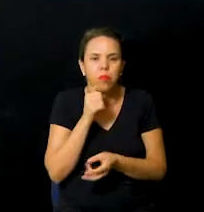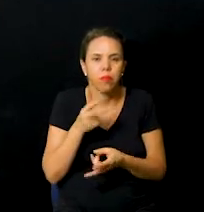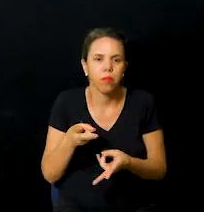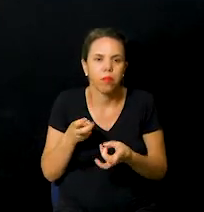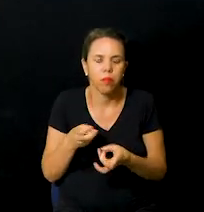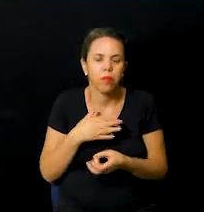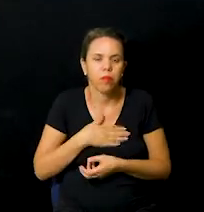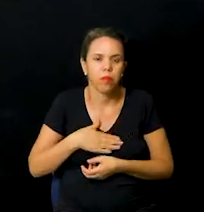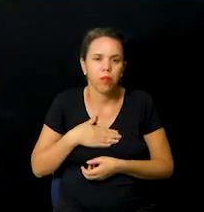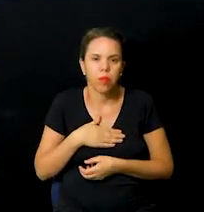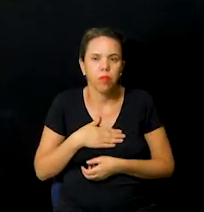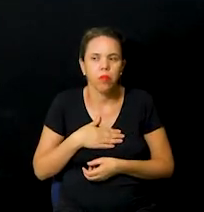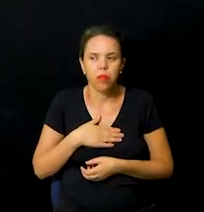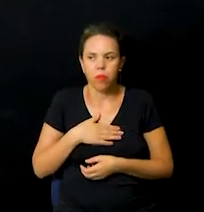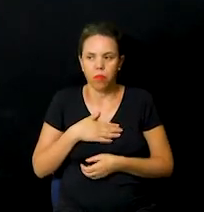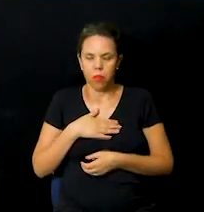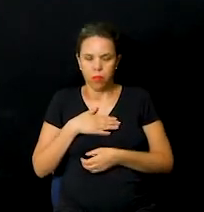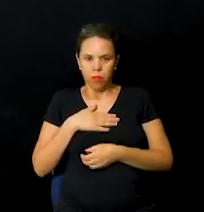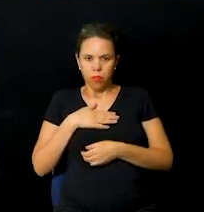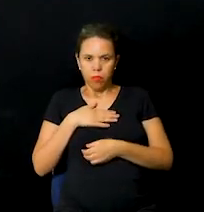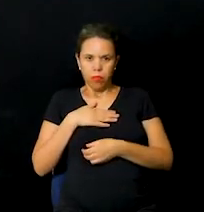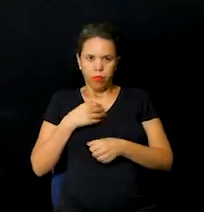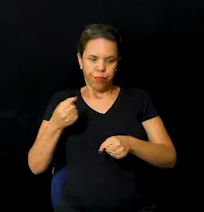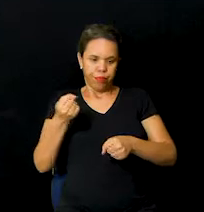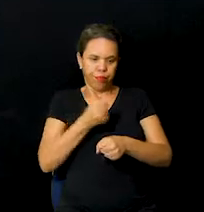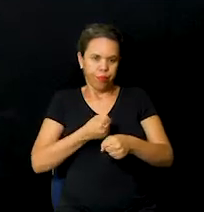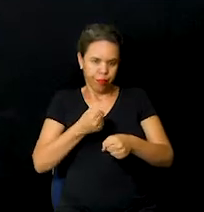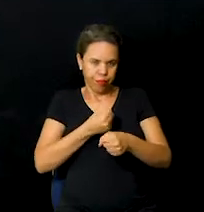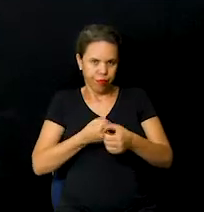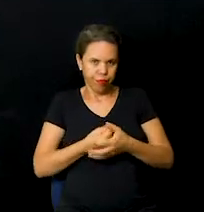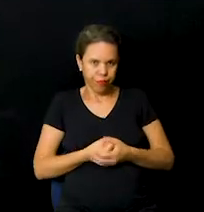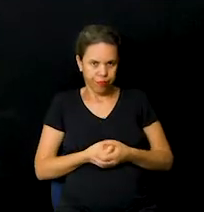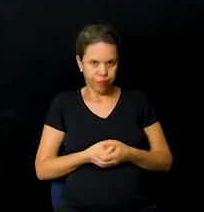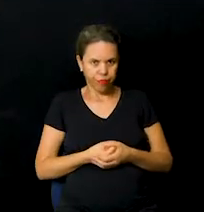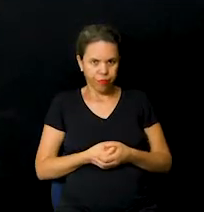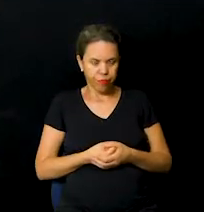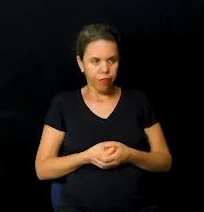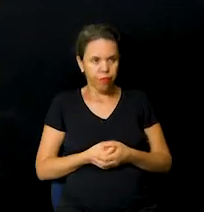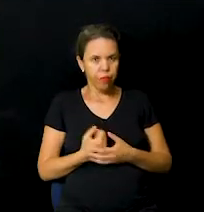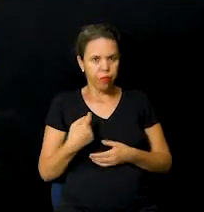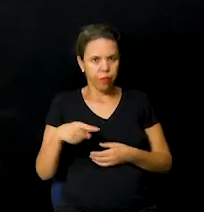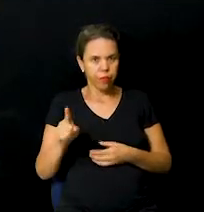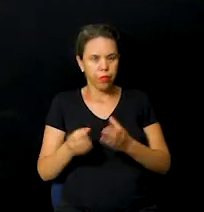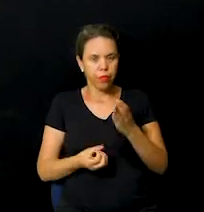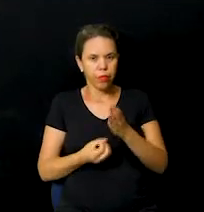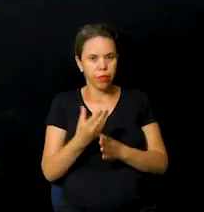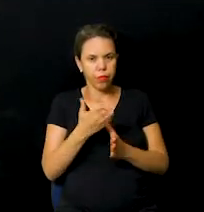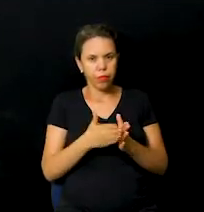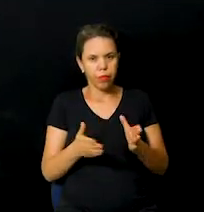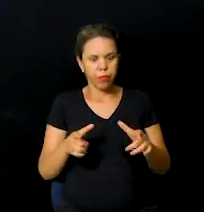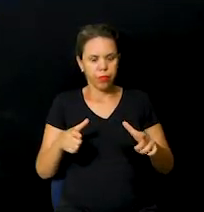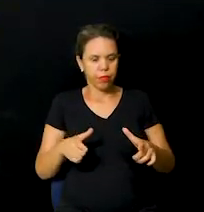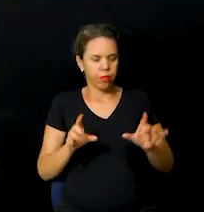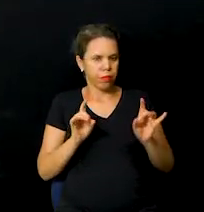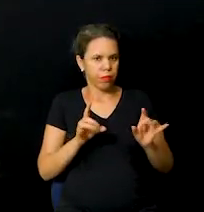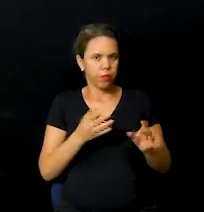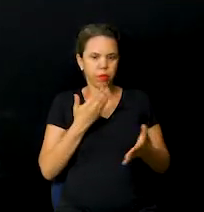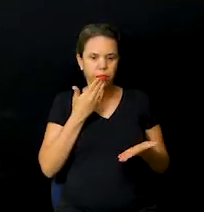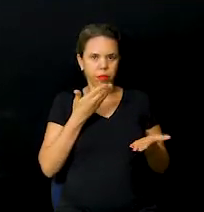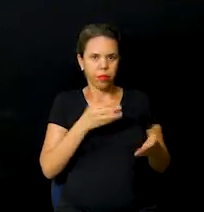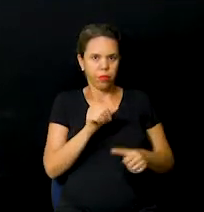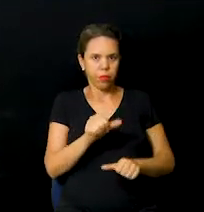feminina percebeu que o que ela gostava mesmo, a paixão dela era cozinhar. Então, e aí ela foi criar